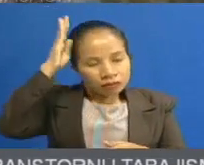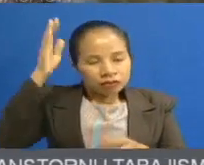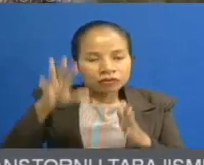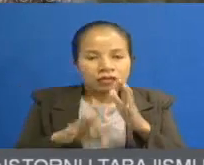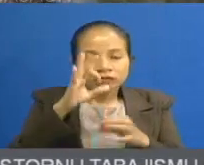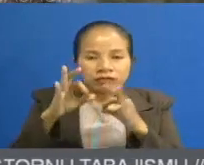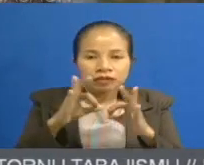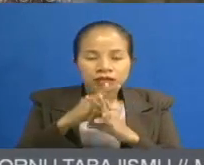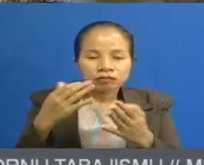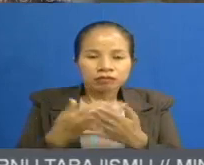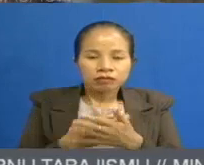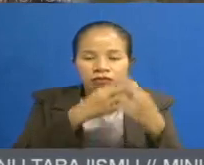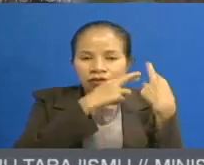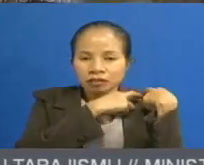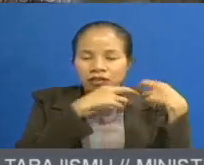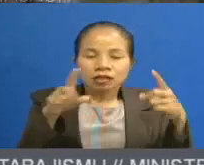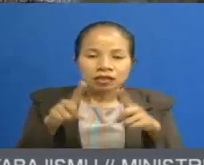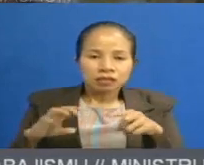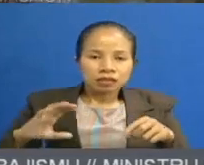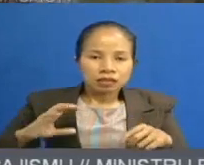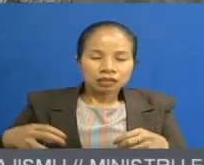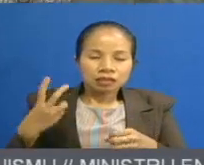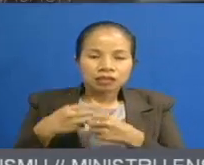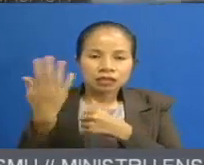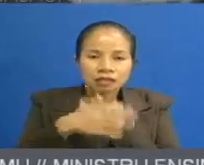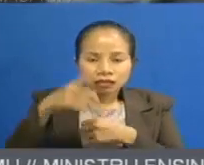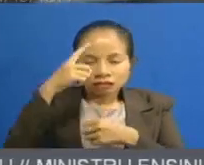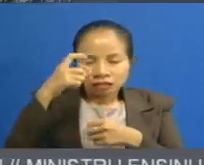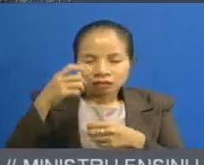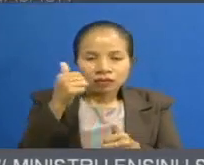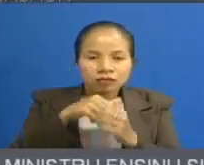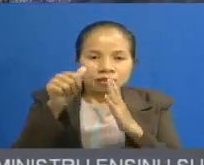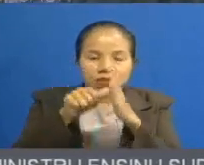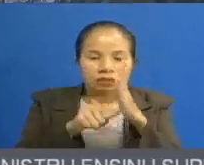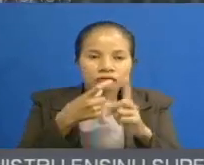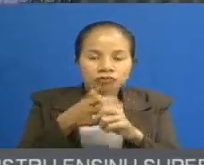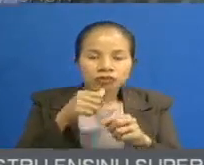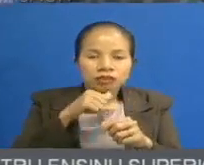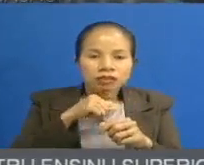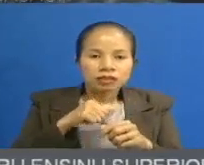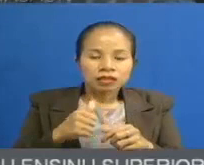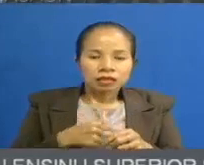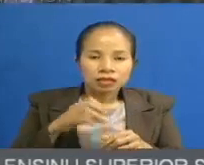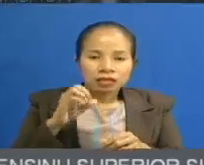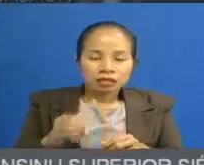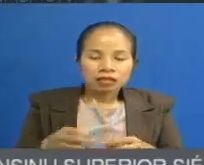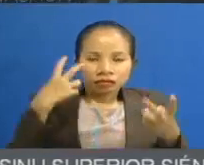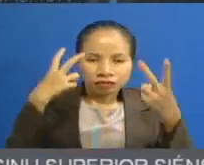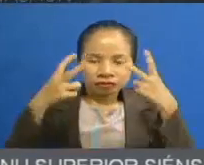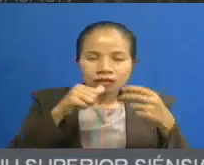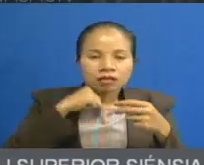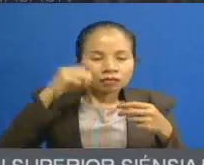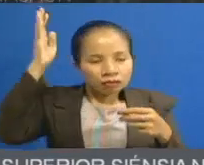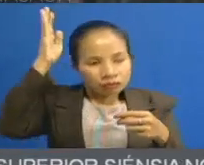confianza fon canar fon as cardial y hetan rai tamba irene tu ira zenda ne behusi paroka inaro visita su eminencia ne